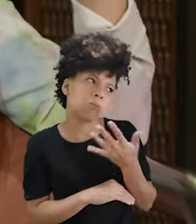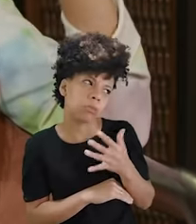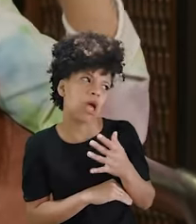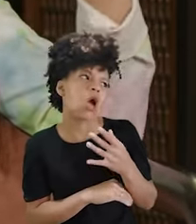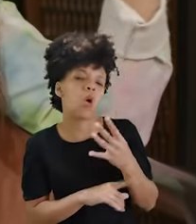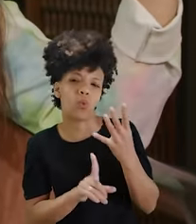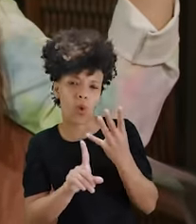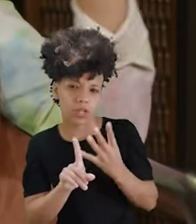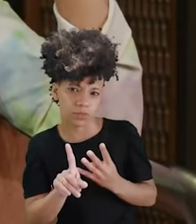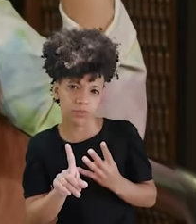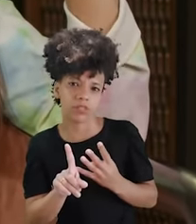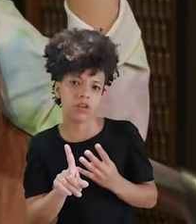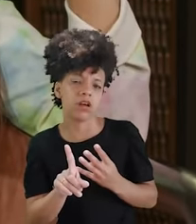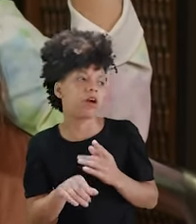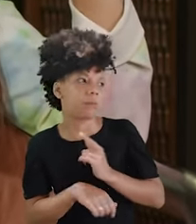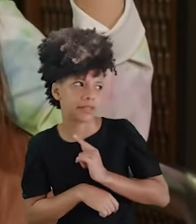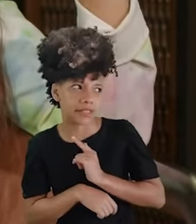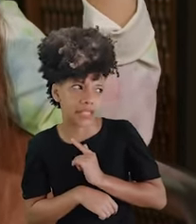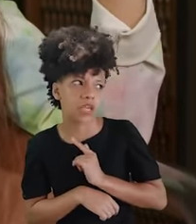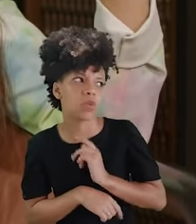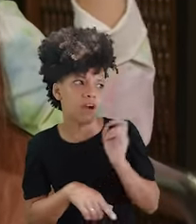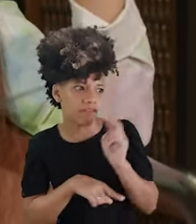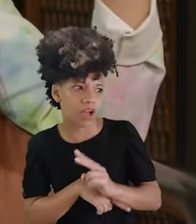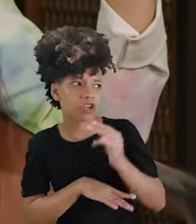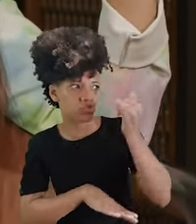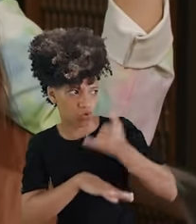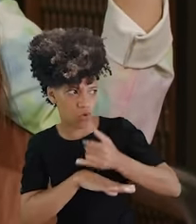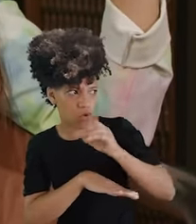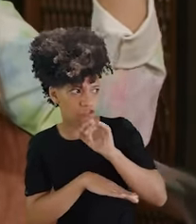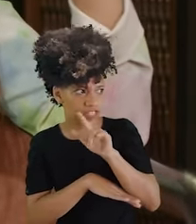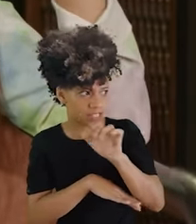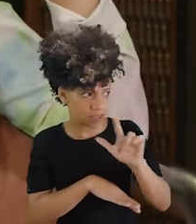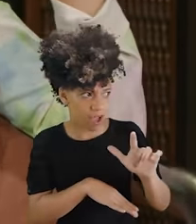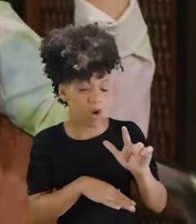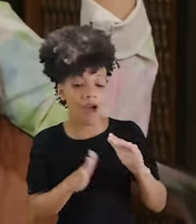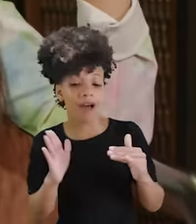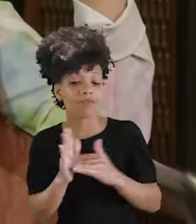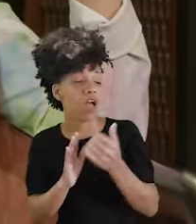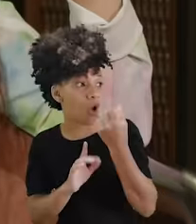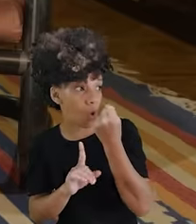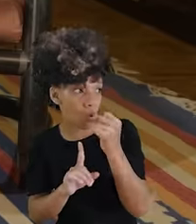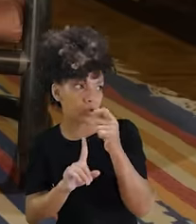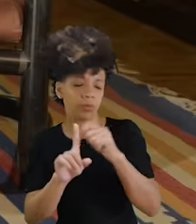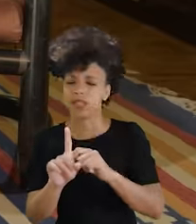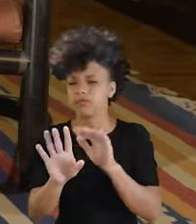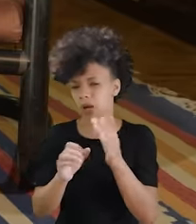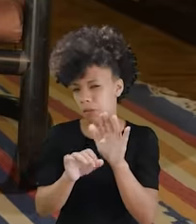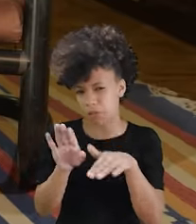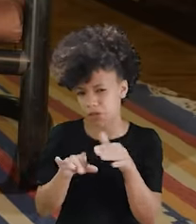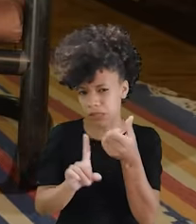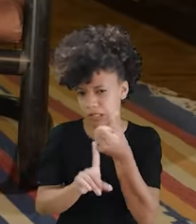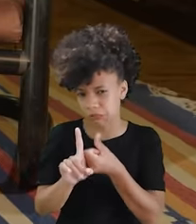temporada de do mínimo quatro meses para quem tem um cargo como oficiais em até 18 meses são